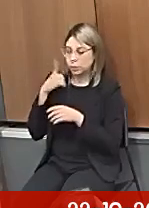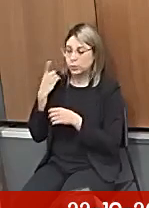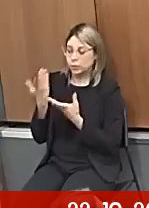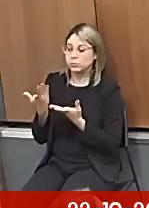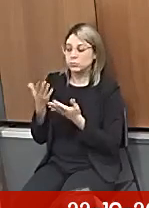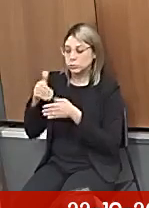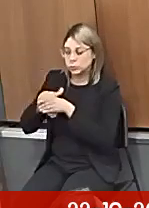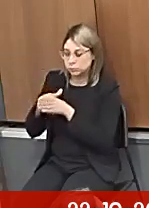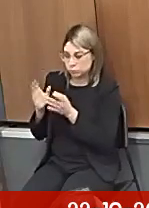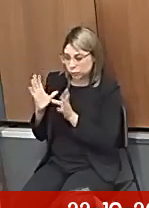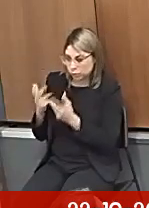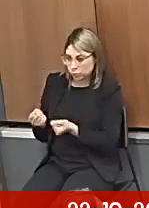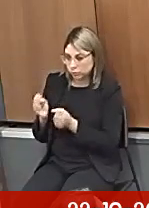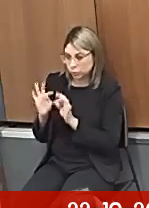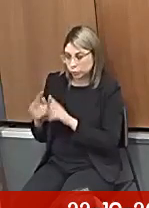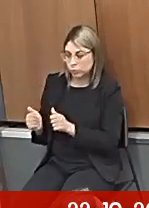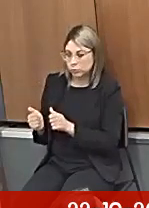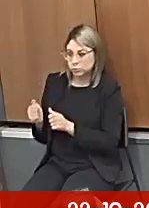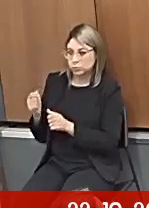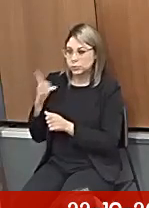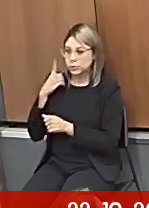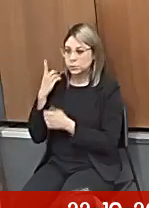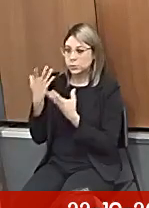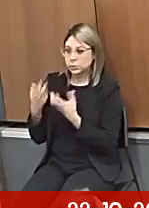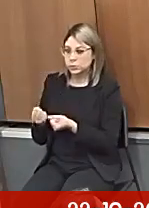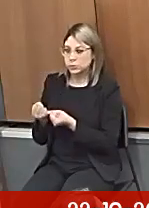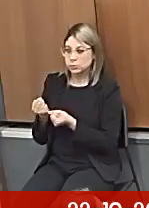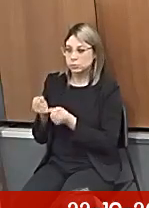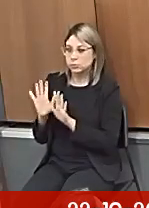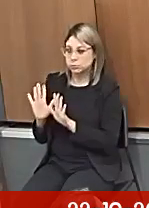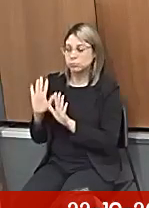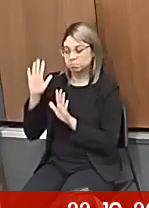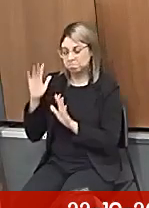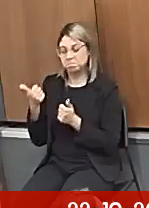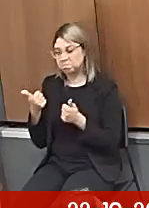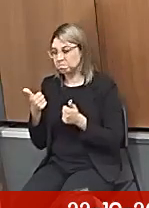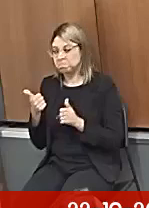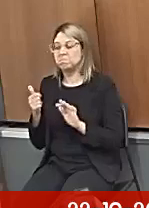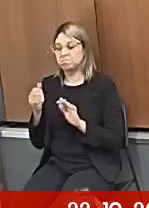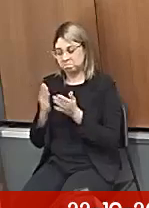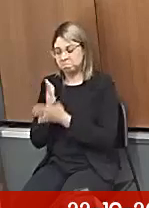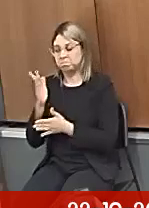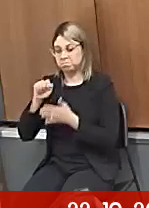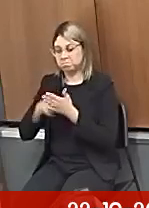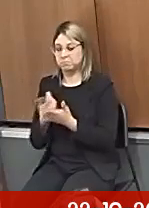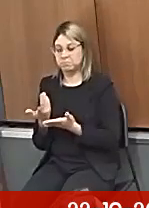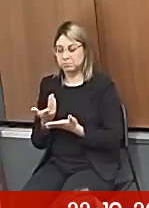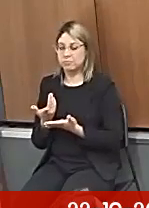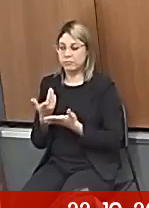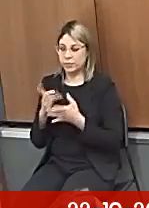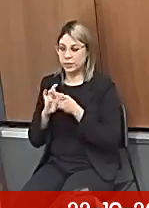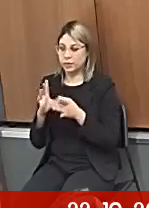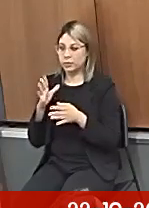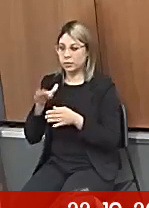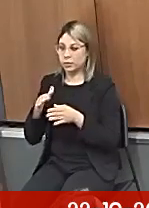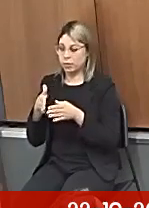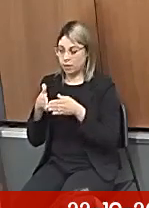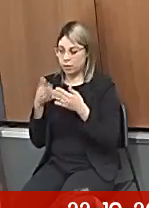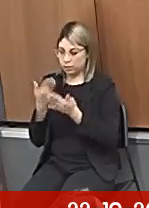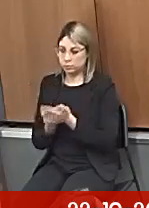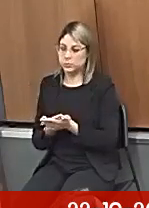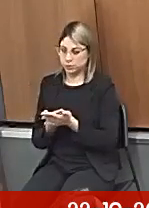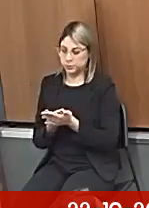Então, em votação... Os deputados que aprovam permaneçam como estão, aprovados, são mais de um requerimento, então